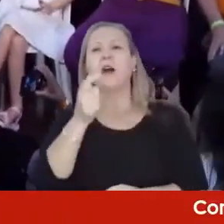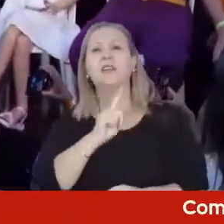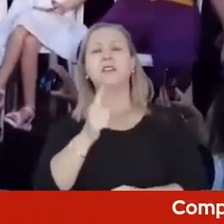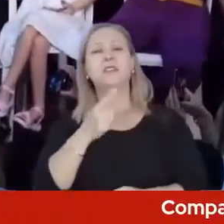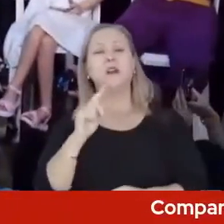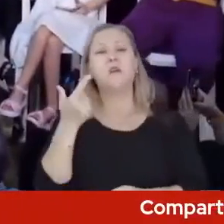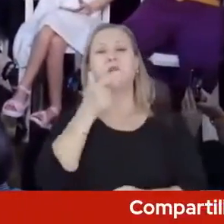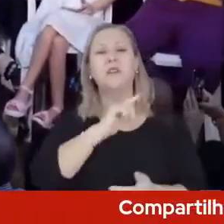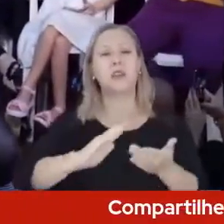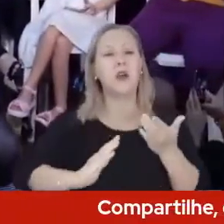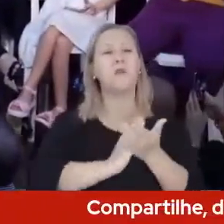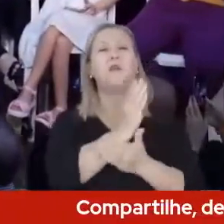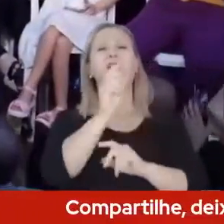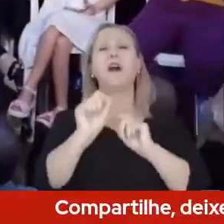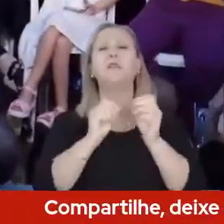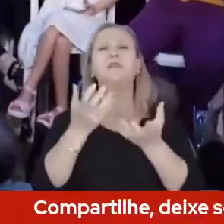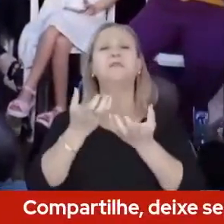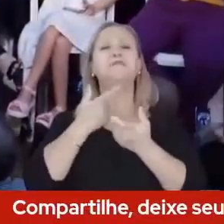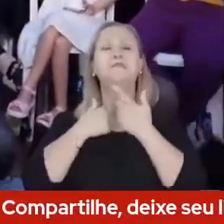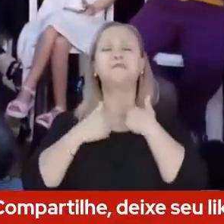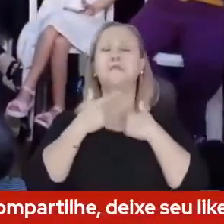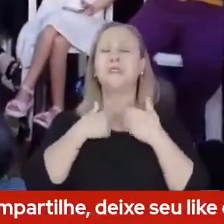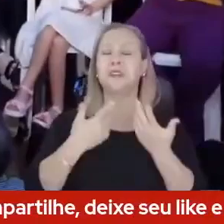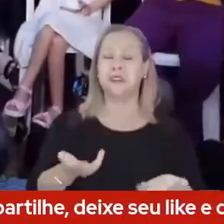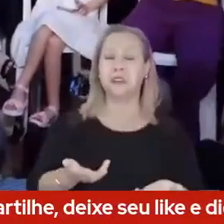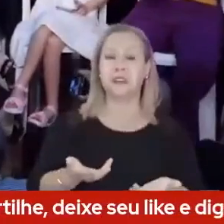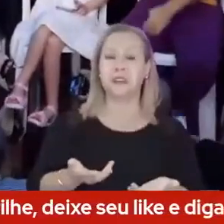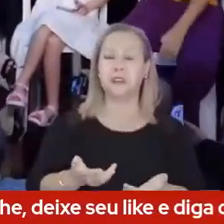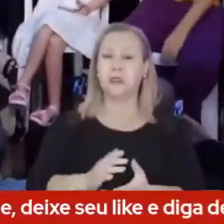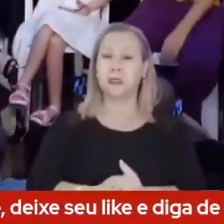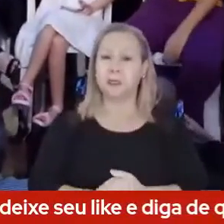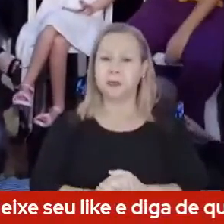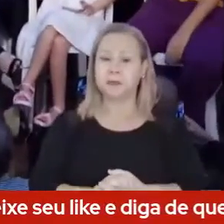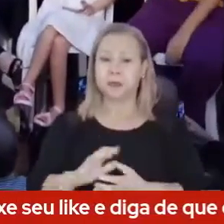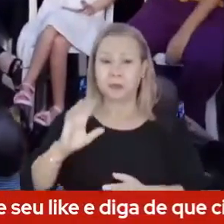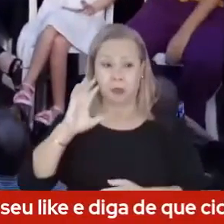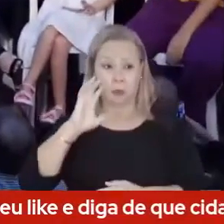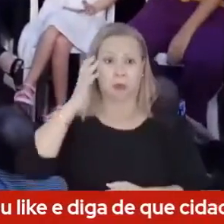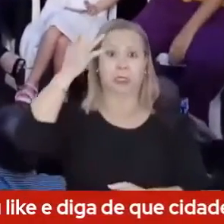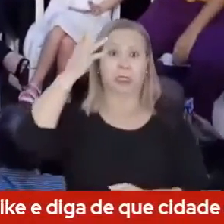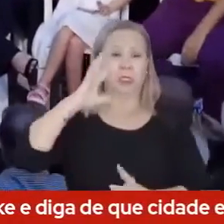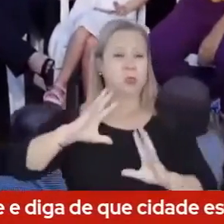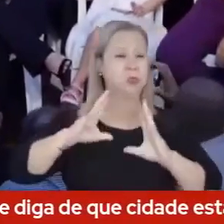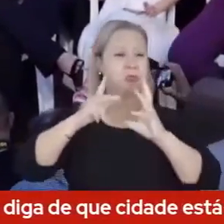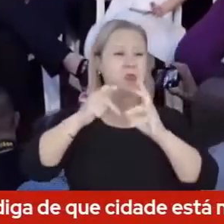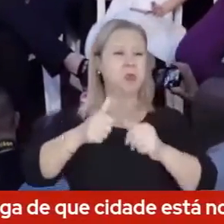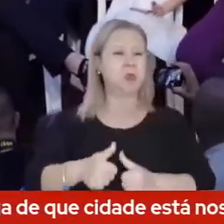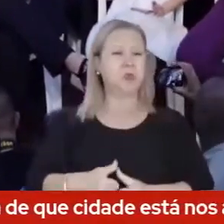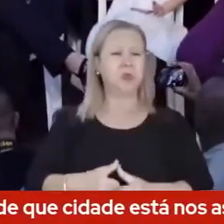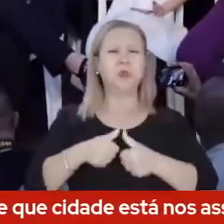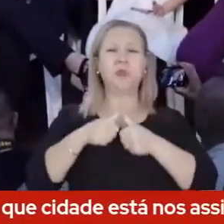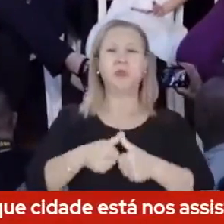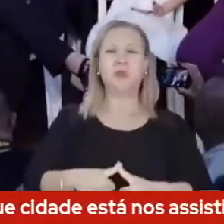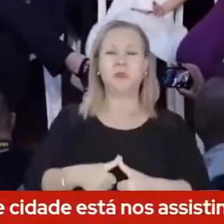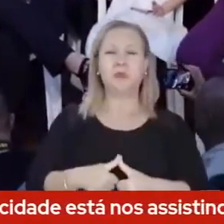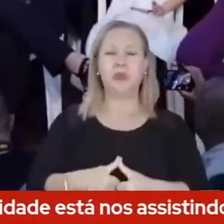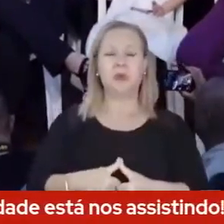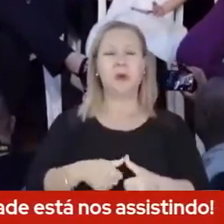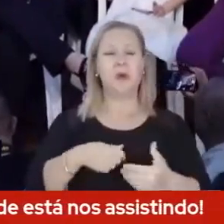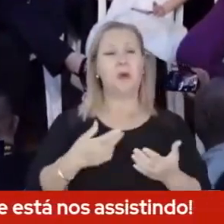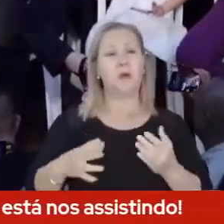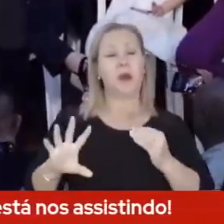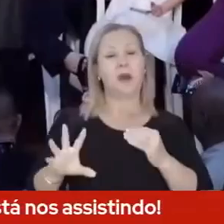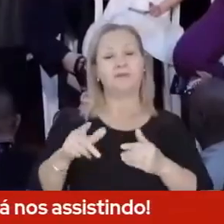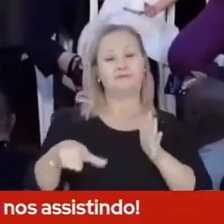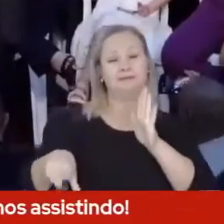que a gente queria, sabe, de forma definida. Tudo ficou para lei complementar. Como a